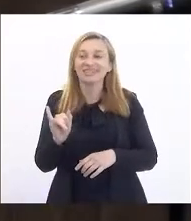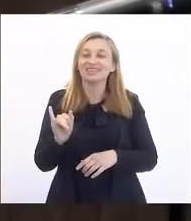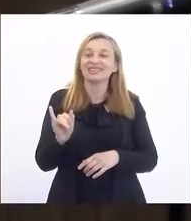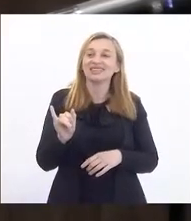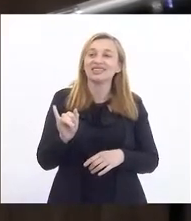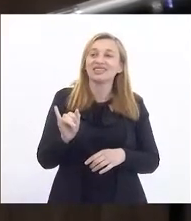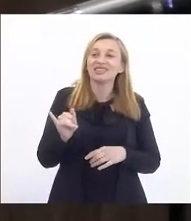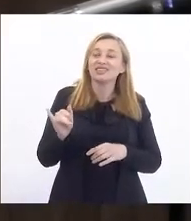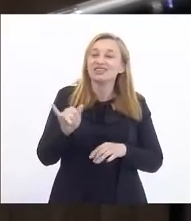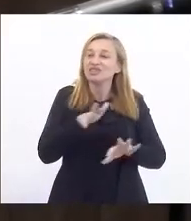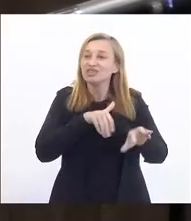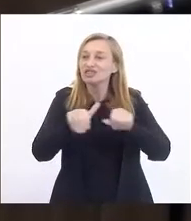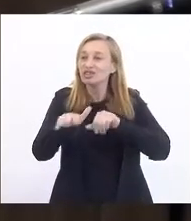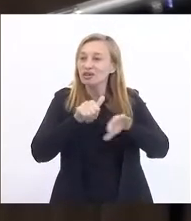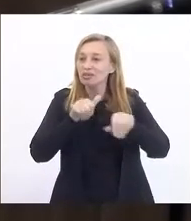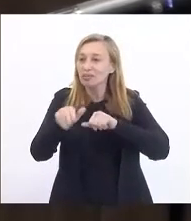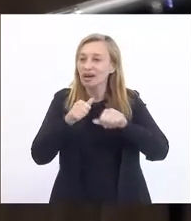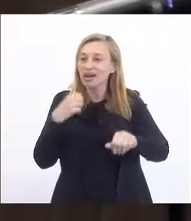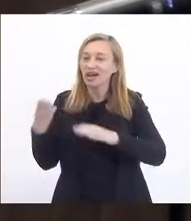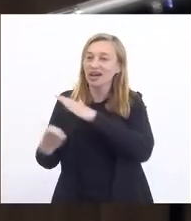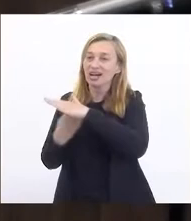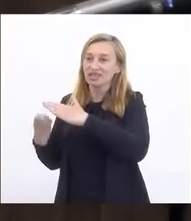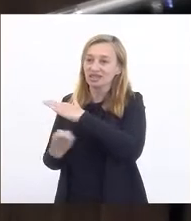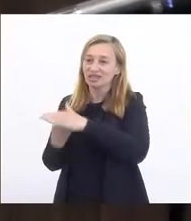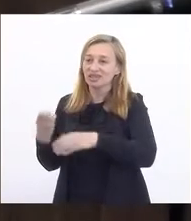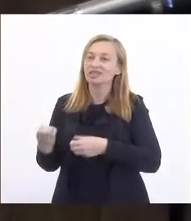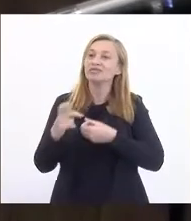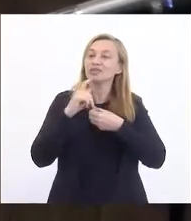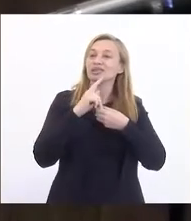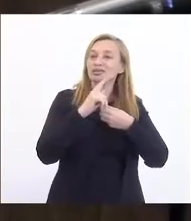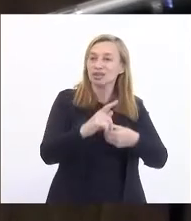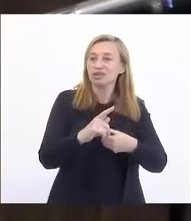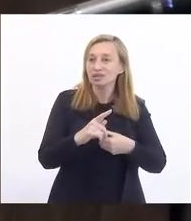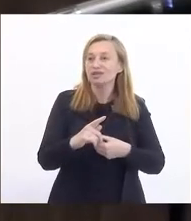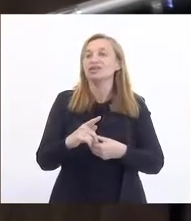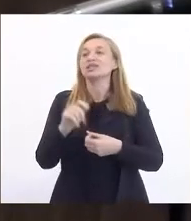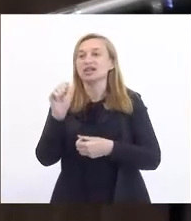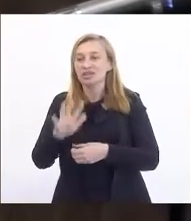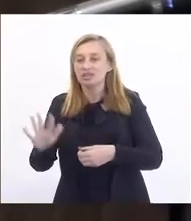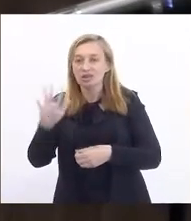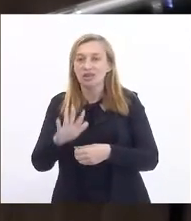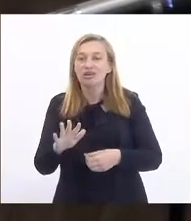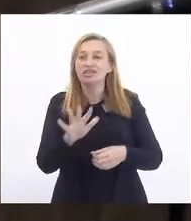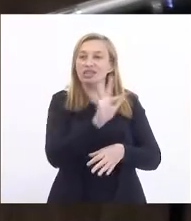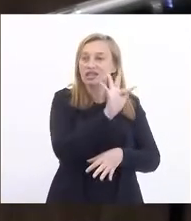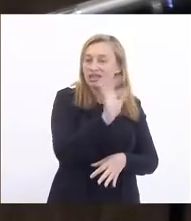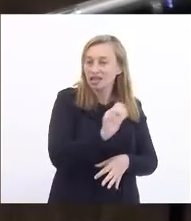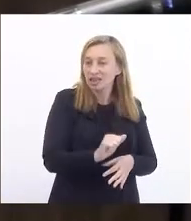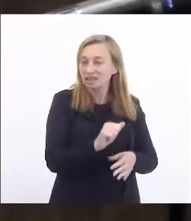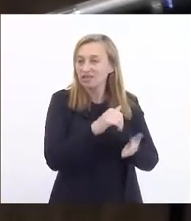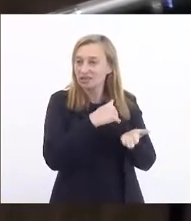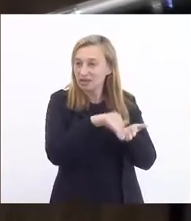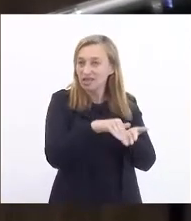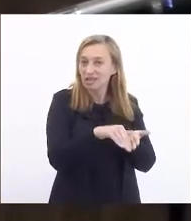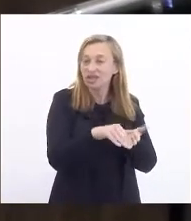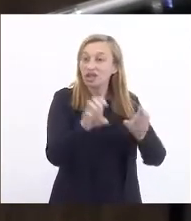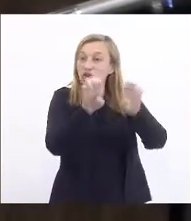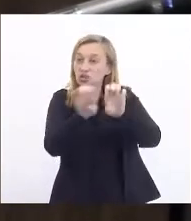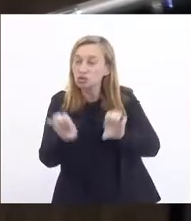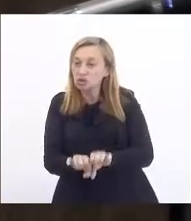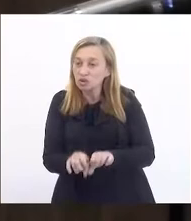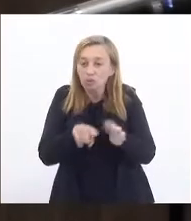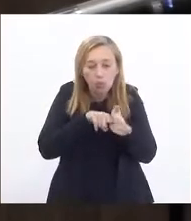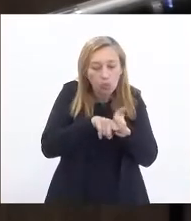chamar a Agência Nacional de Petróleo chamar a Secretaria de Fazenda reestruturar a área de